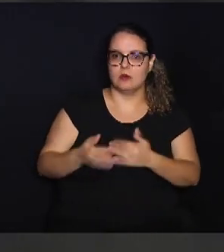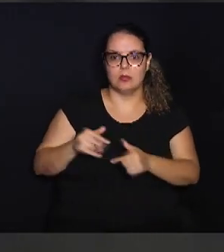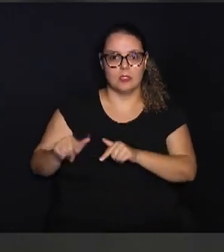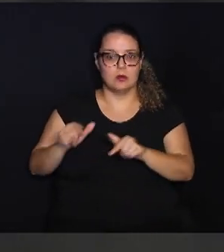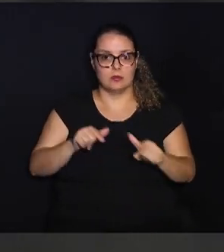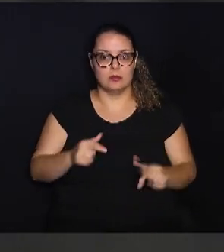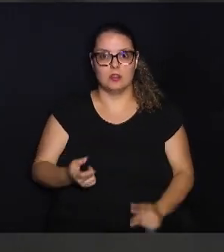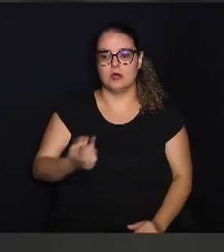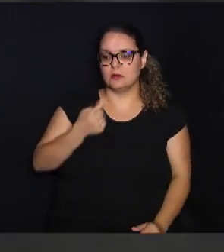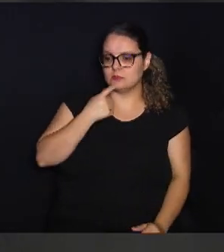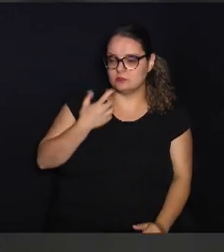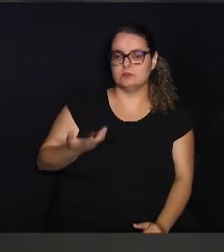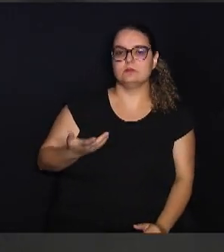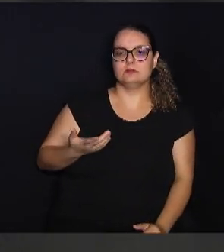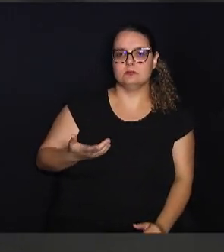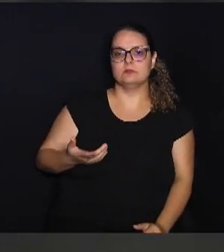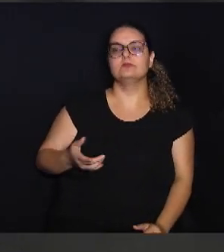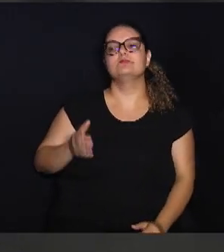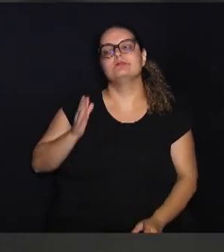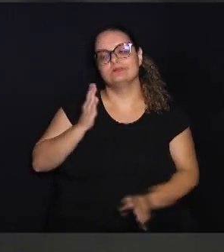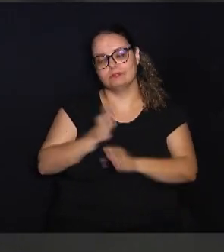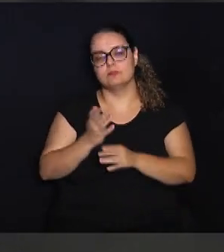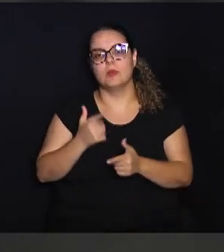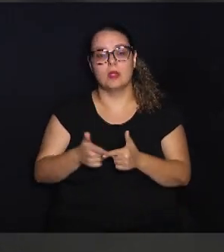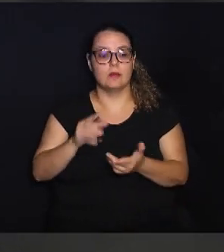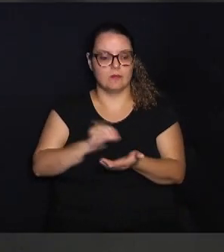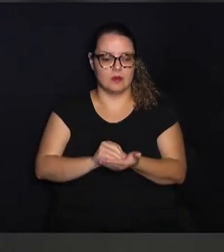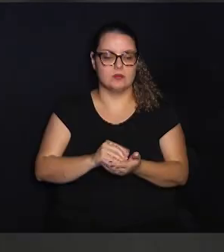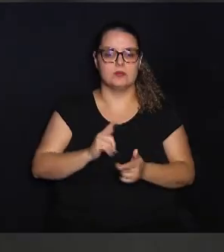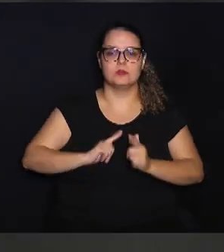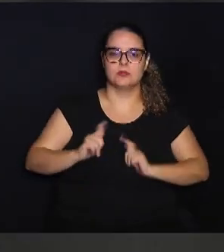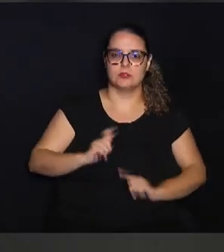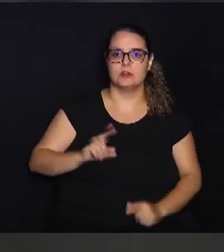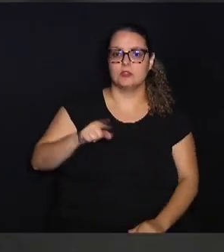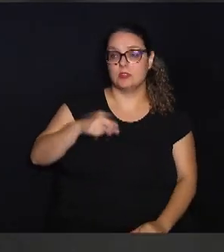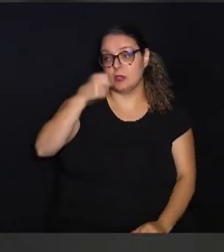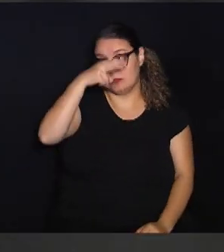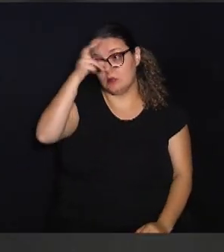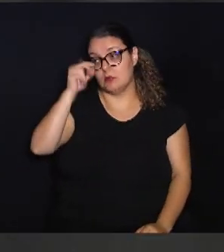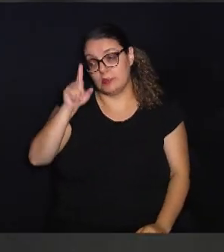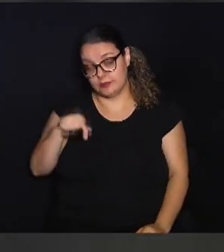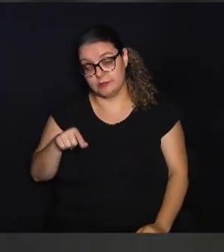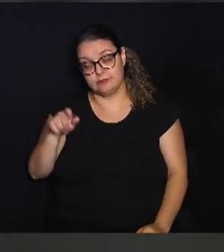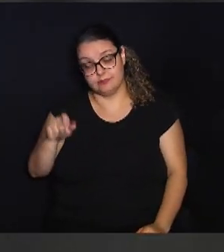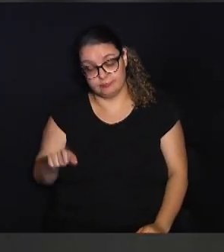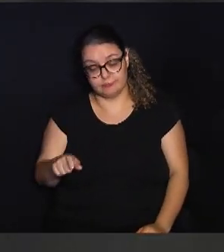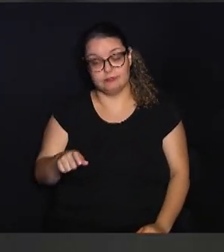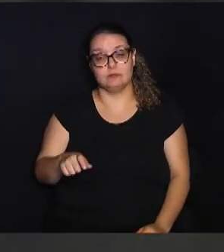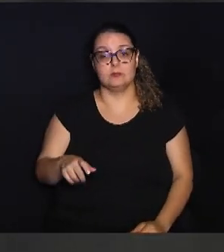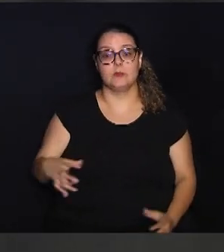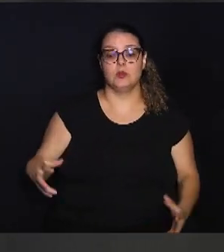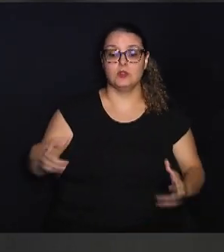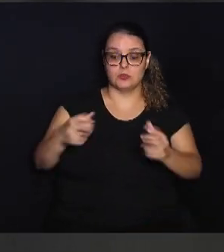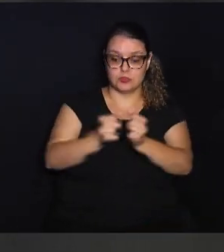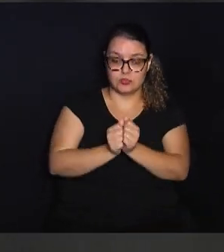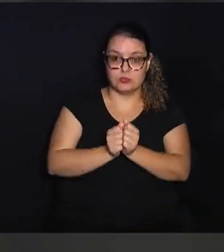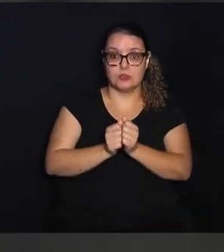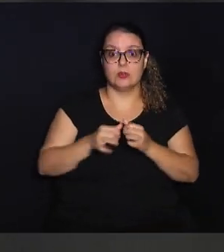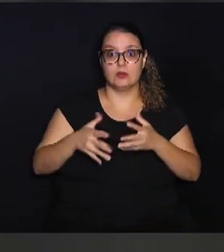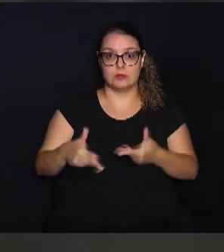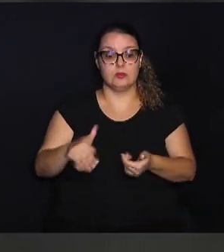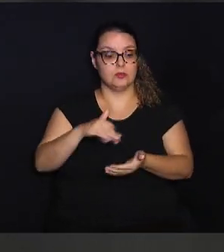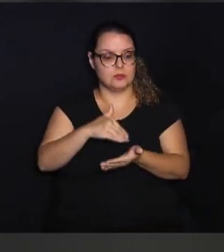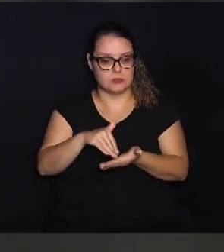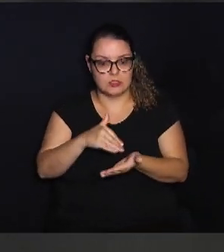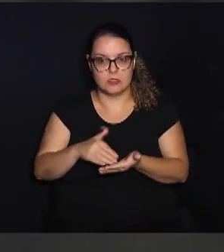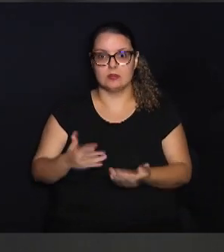problema, porque é falta de gestão. E aí o prefeito é o cara que tem que reunir todo o secretariado e